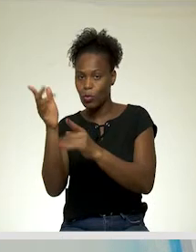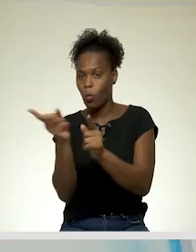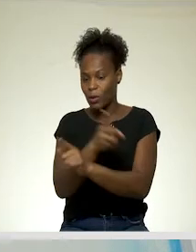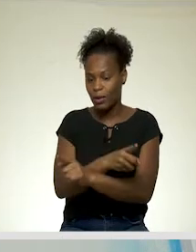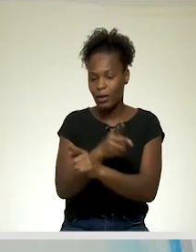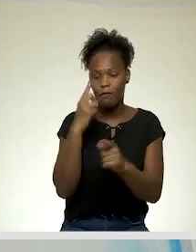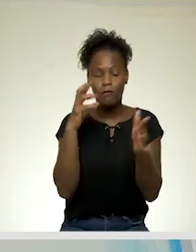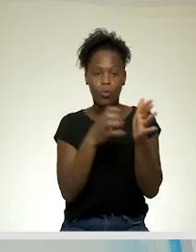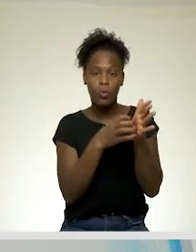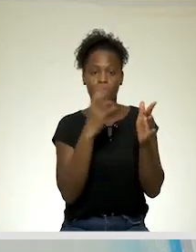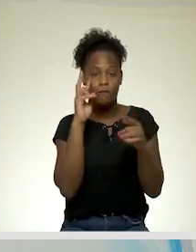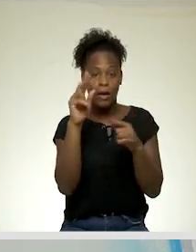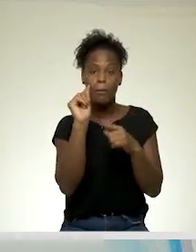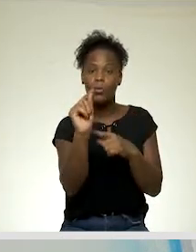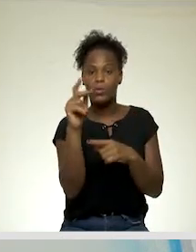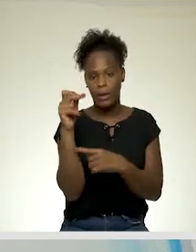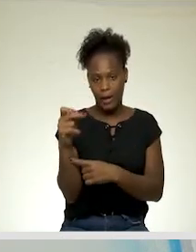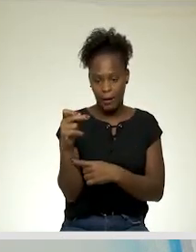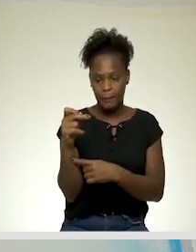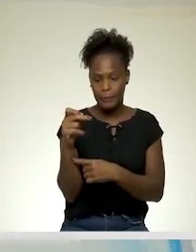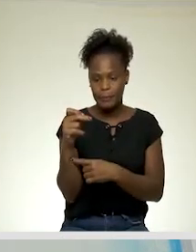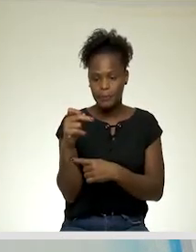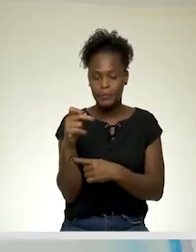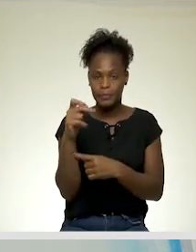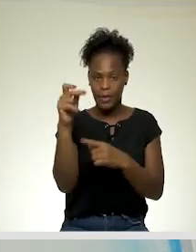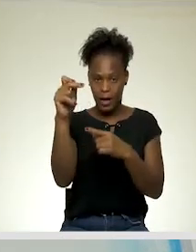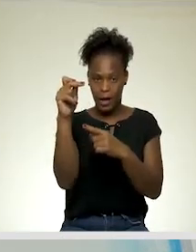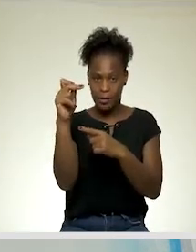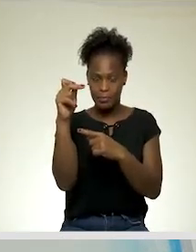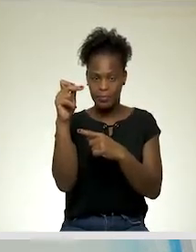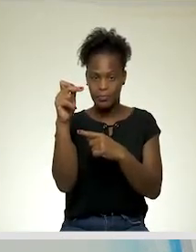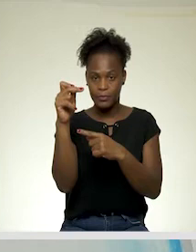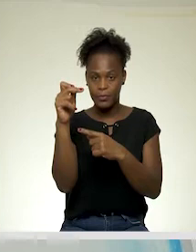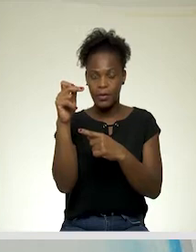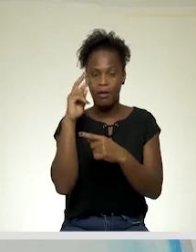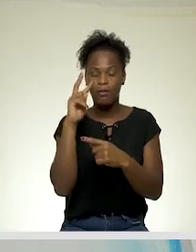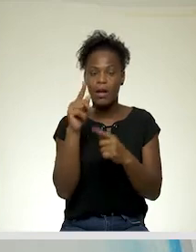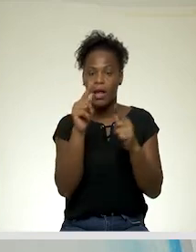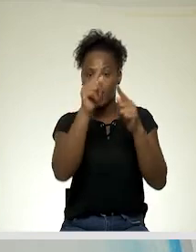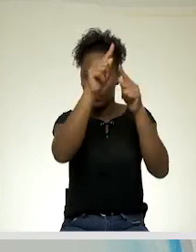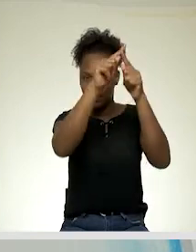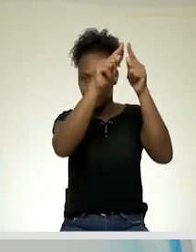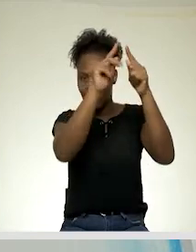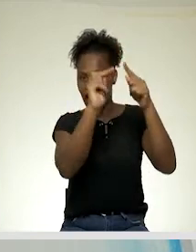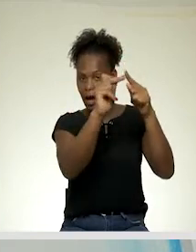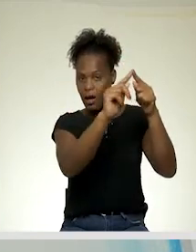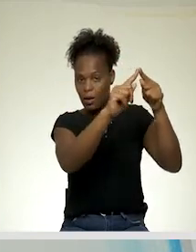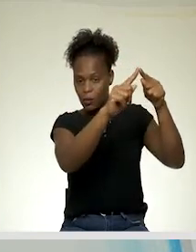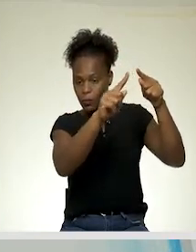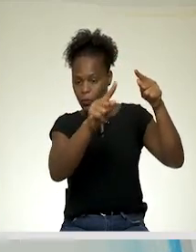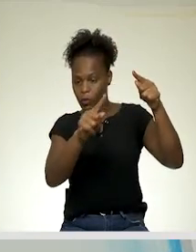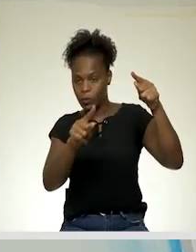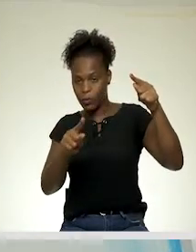novamente, temos o vértice A, vamos tirar um segmento que sai do ponto A e